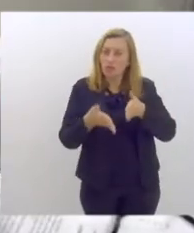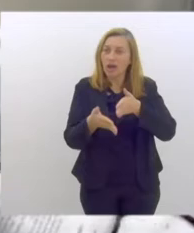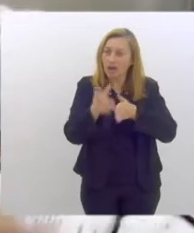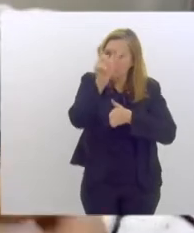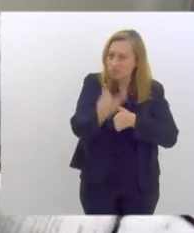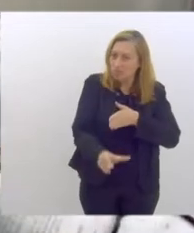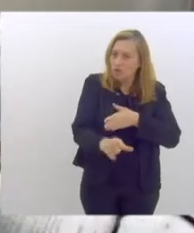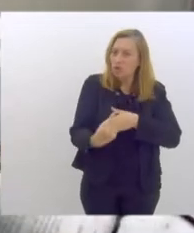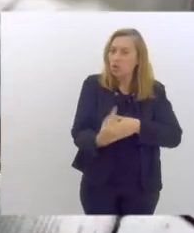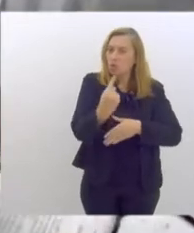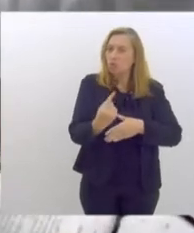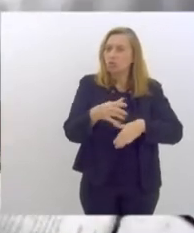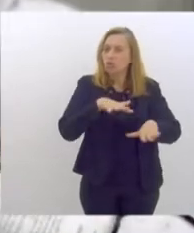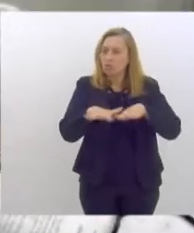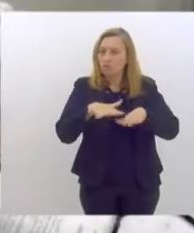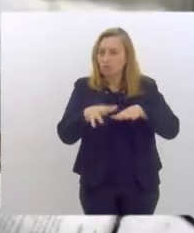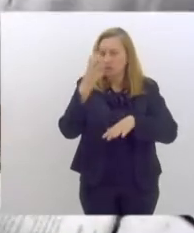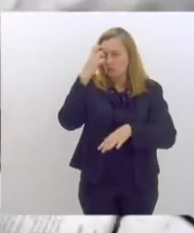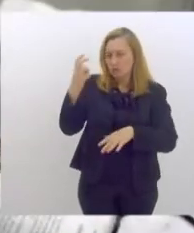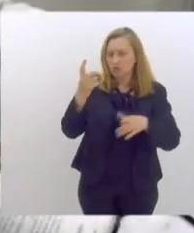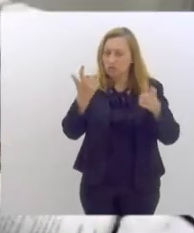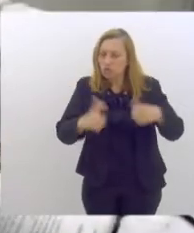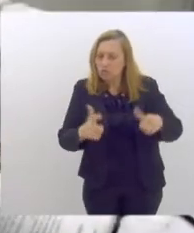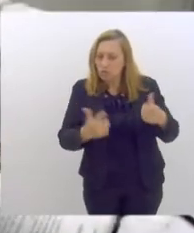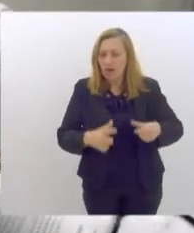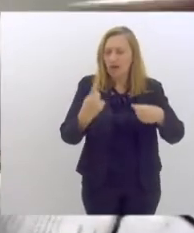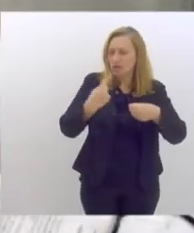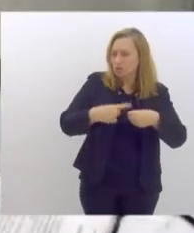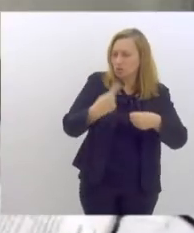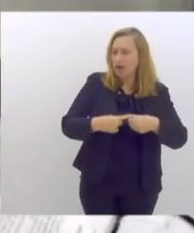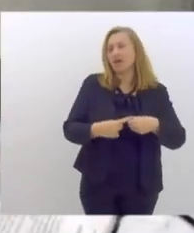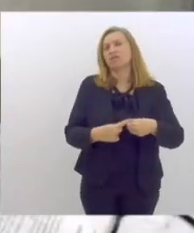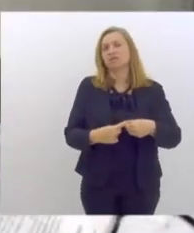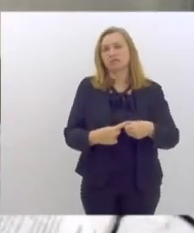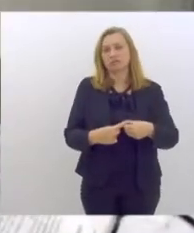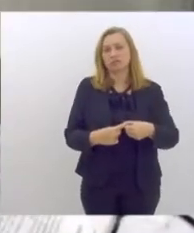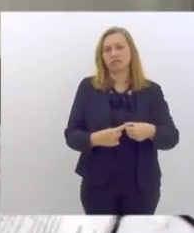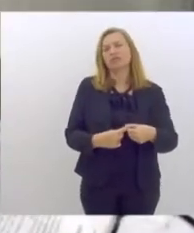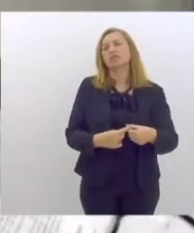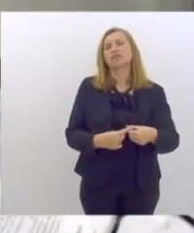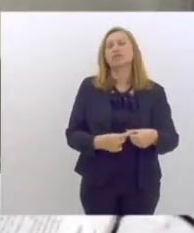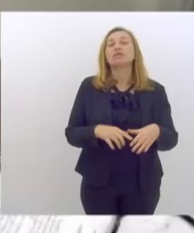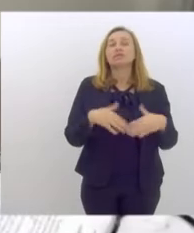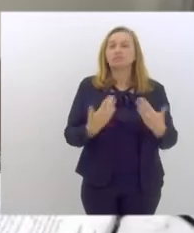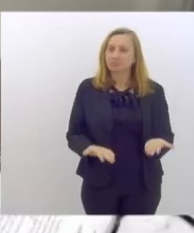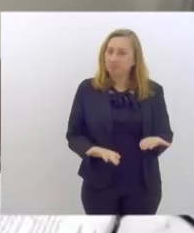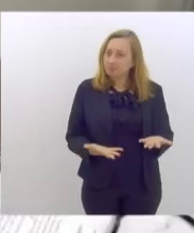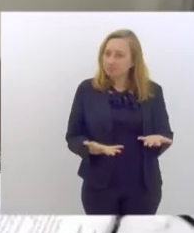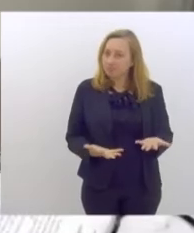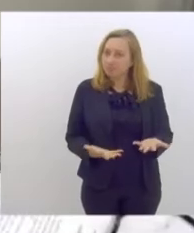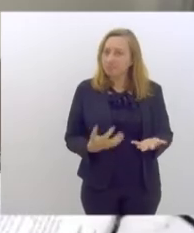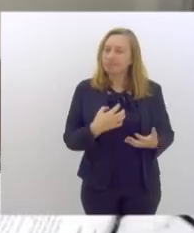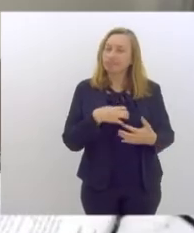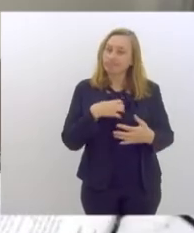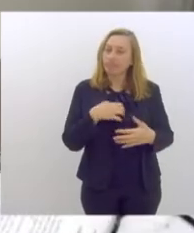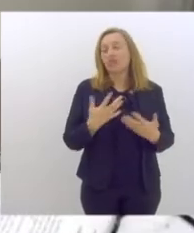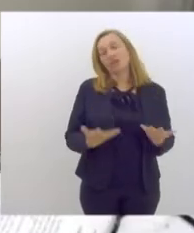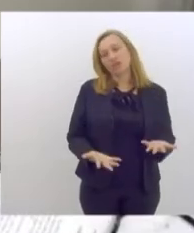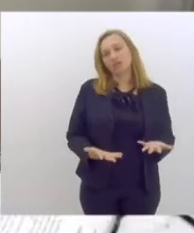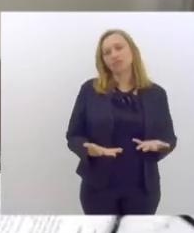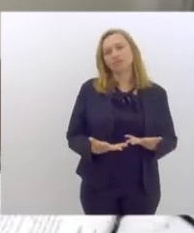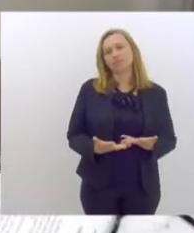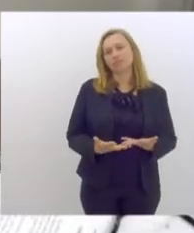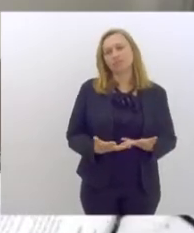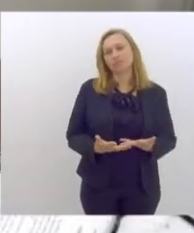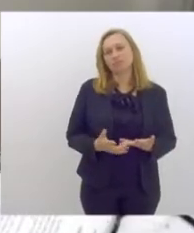um movimento cultural local de um bairro de um território então isso me incomoda então eu